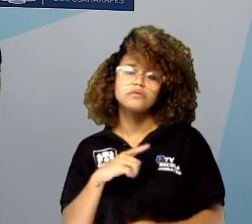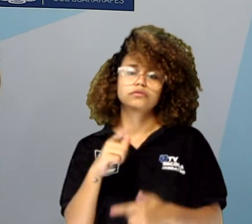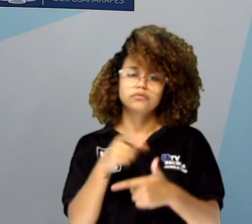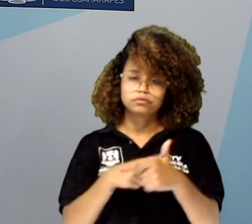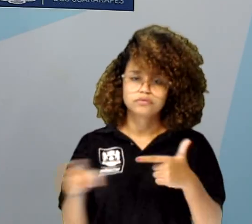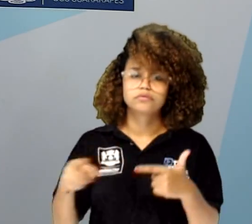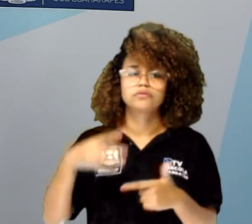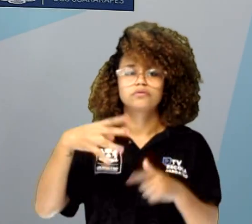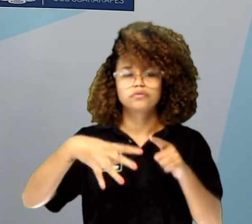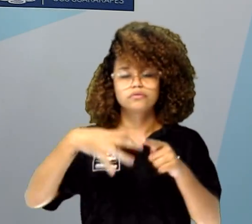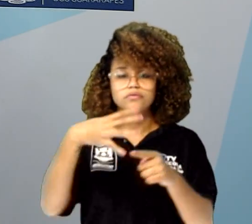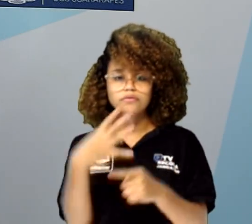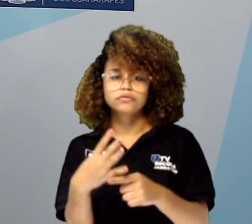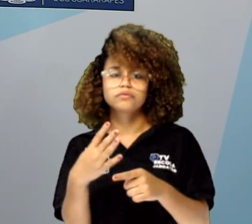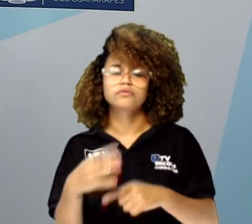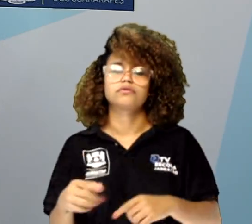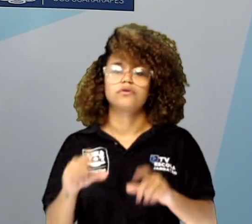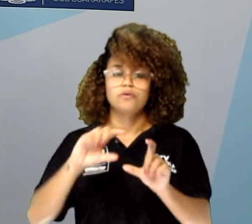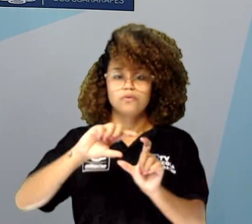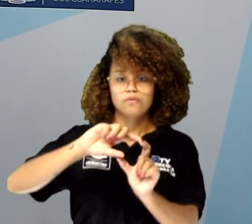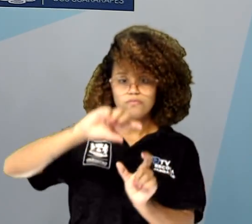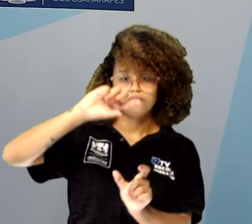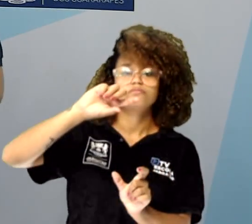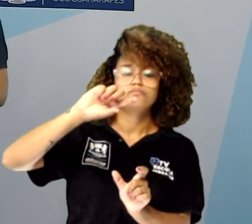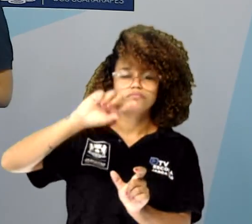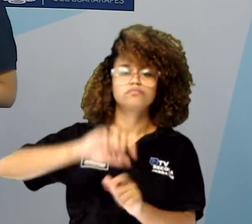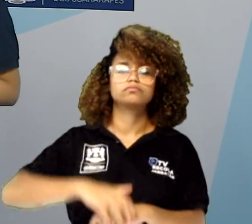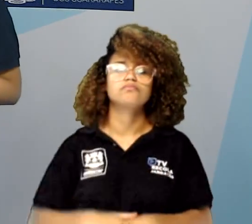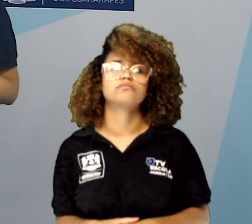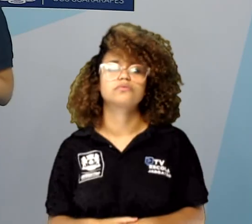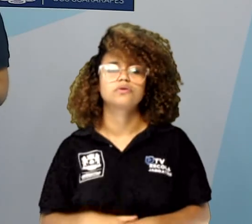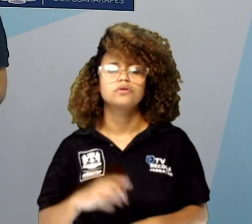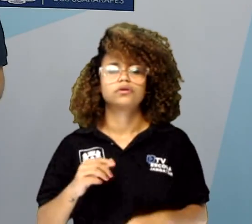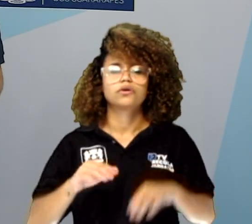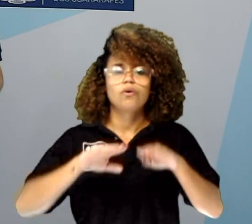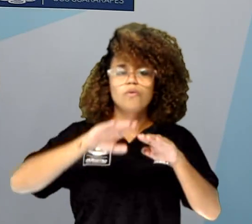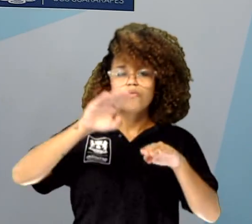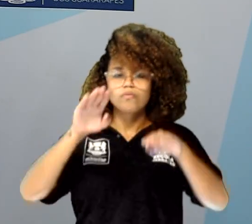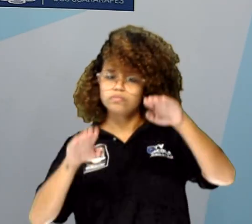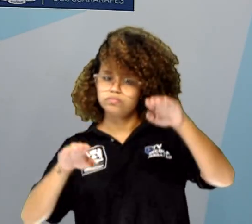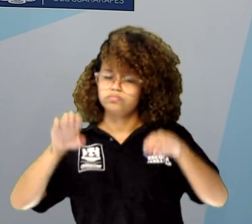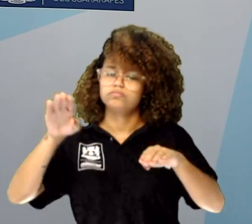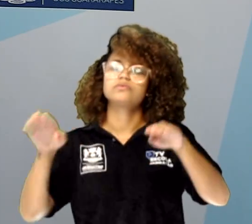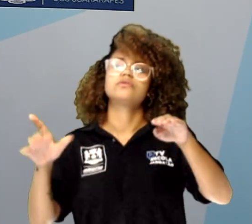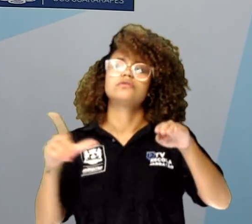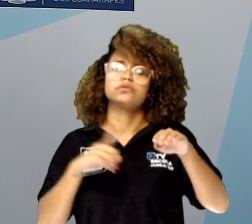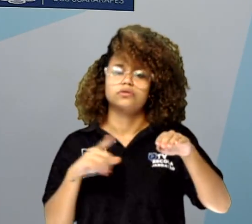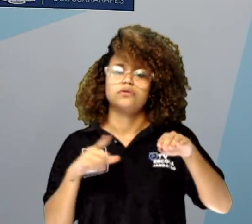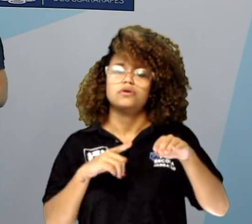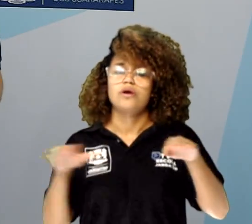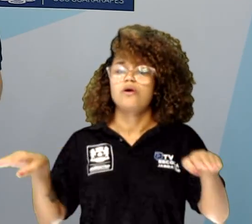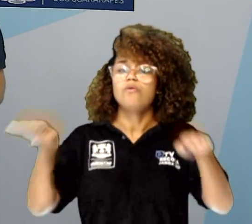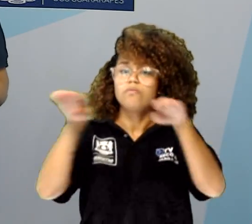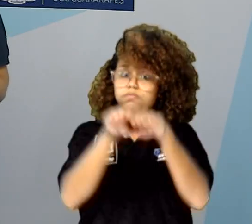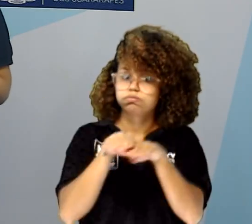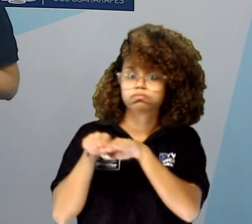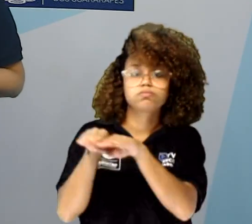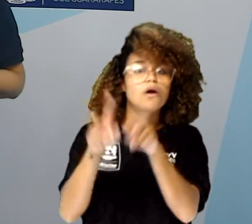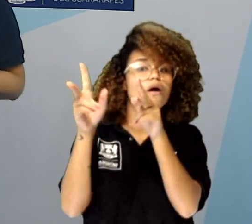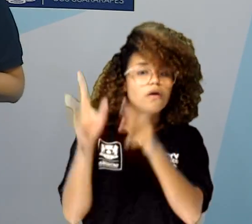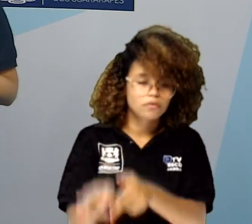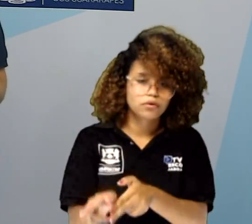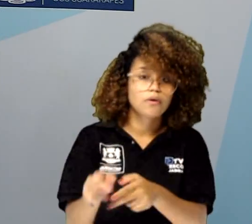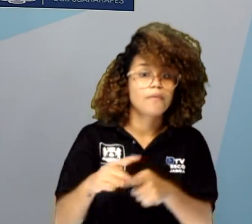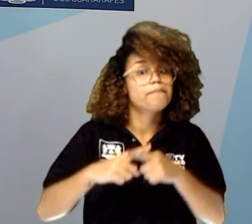4 pilinhas, né, de 4 baterias, onde o nível dessas baterias que estão carregadas é o mesmo.